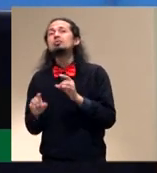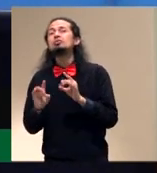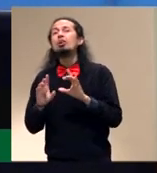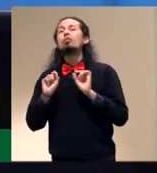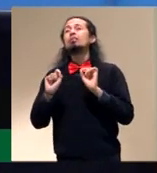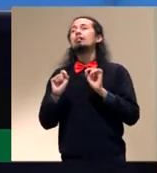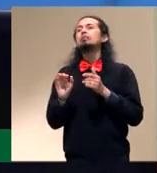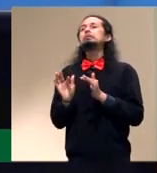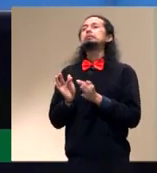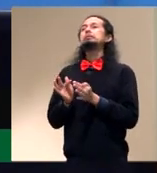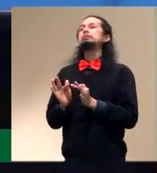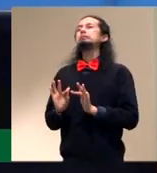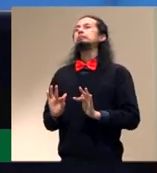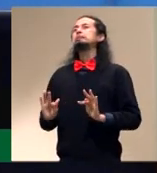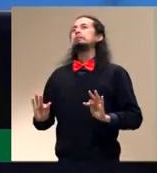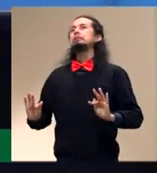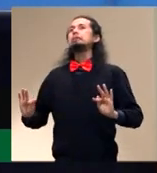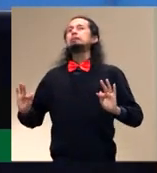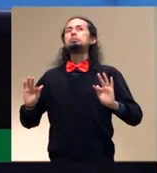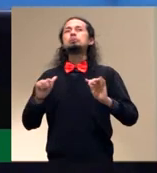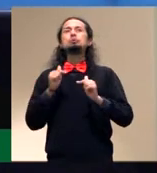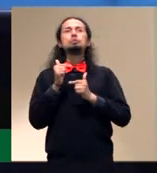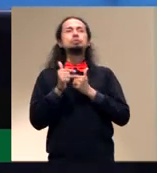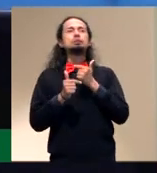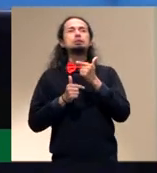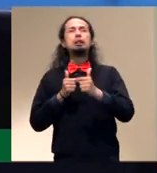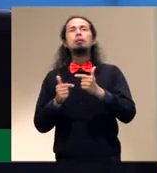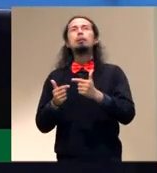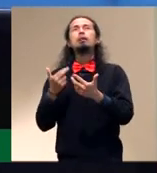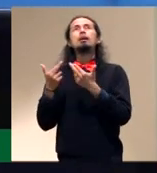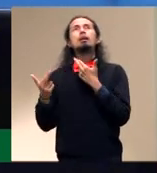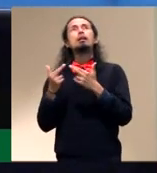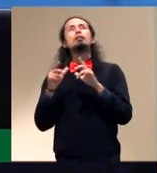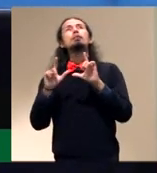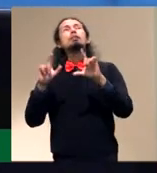uma mera trabalho em torno de